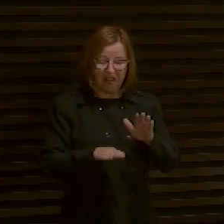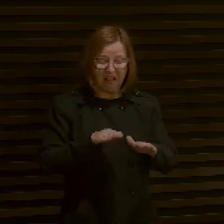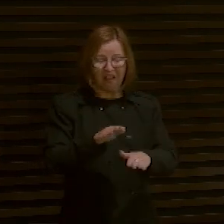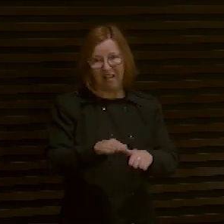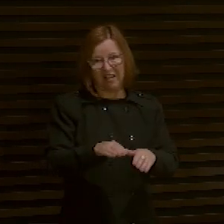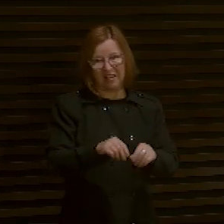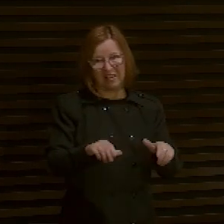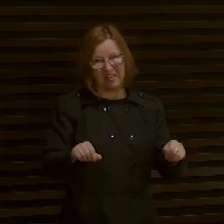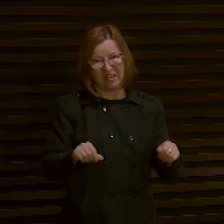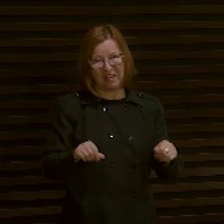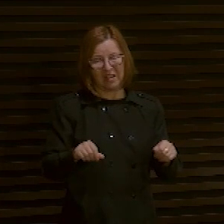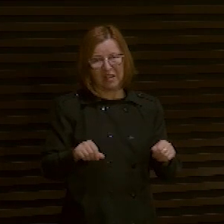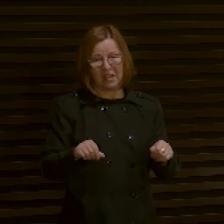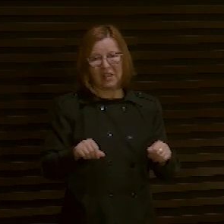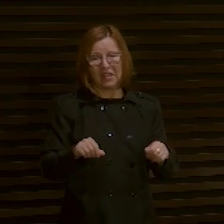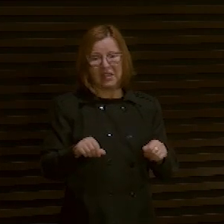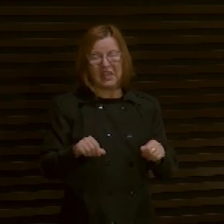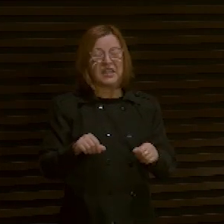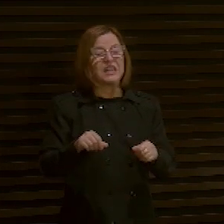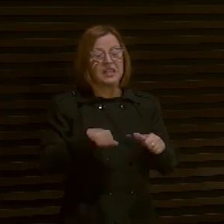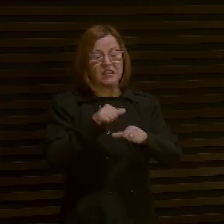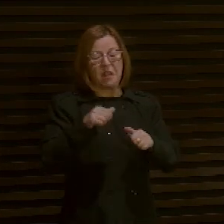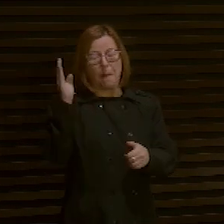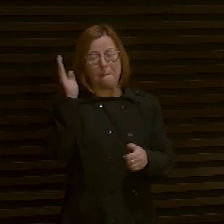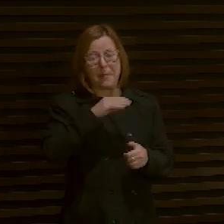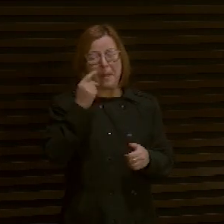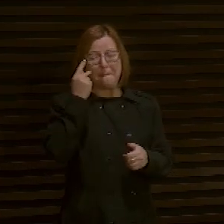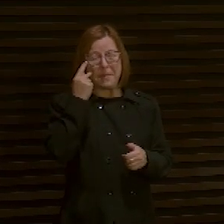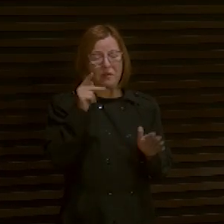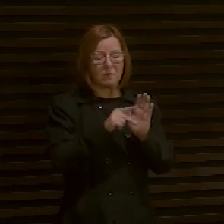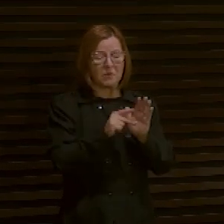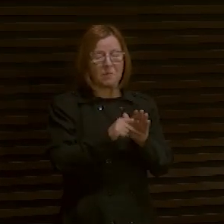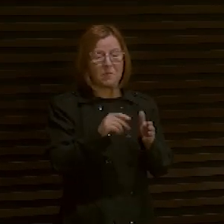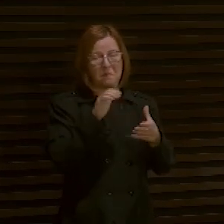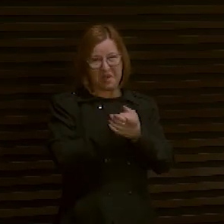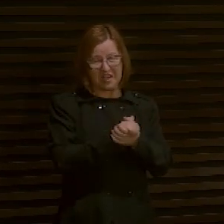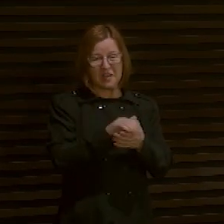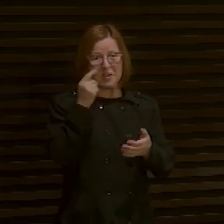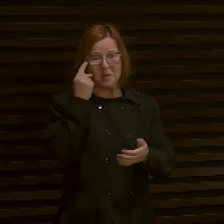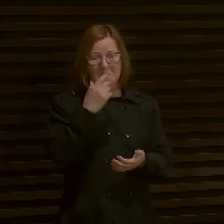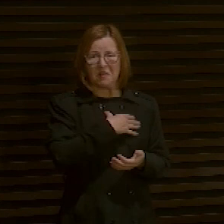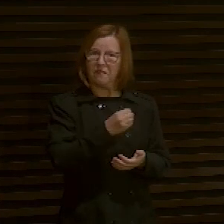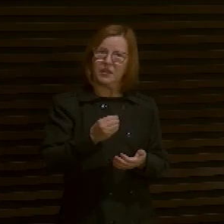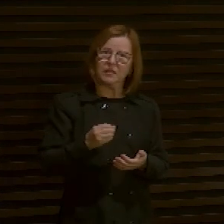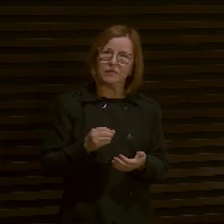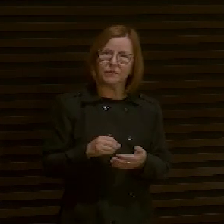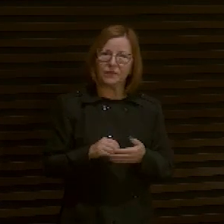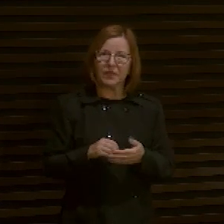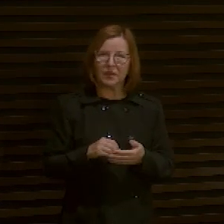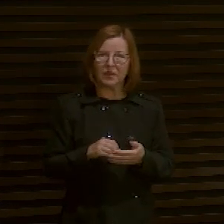com o marido que ama, e para com o seu filho, e para com a sua filha. Será mesquinha não repartindo com eles